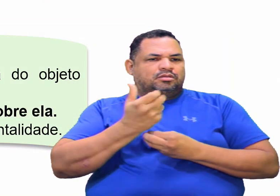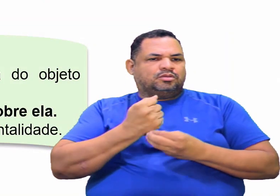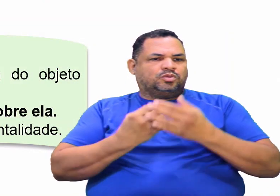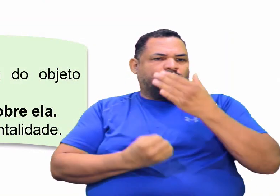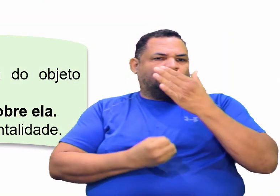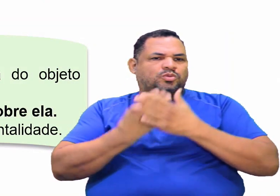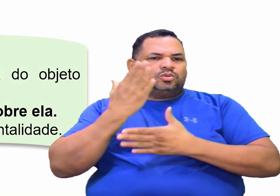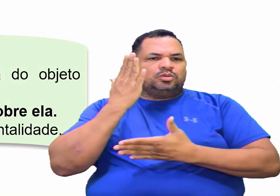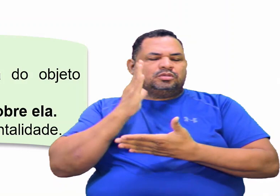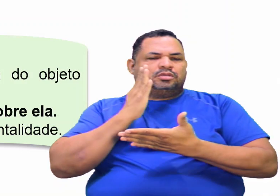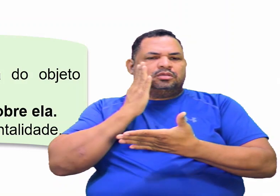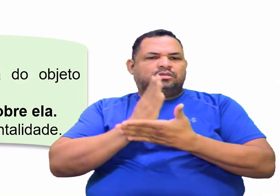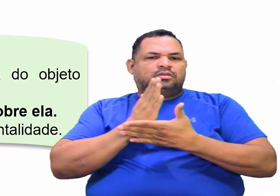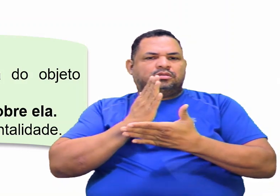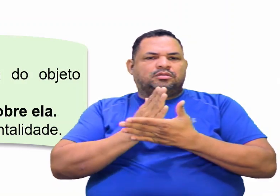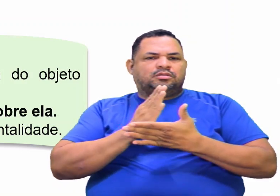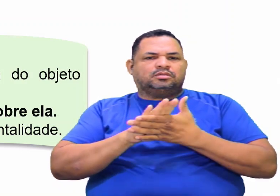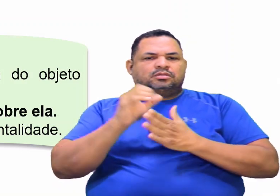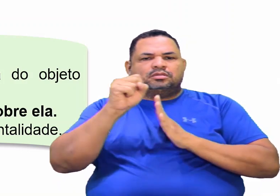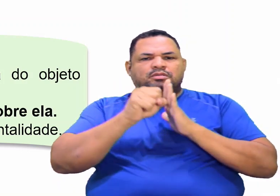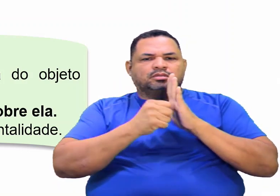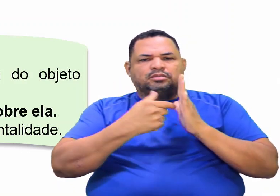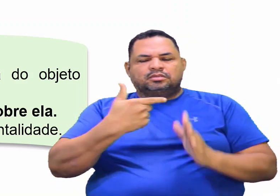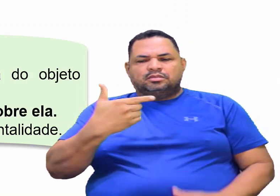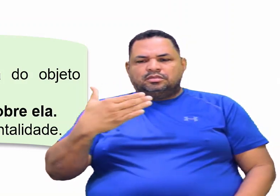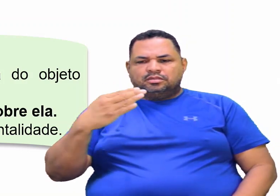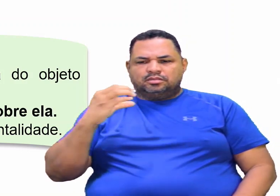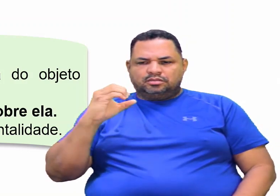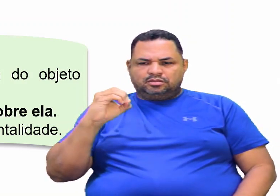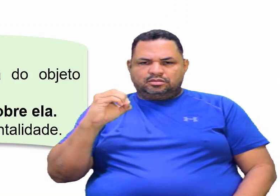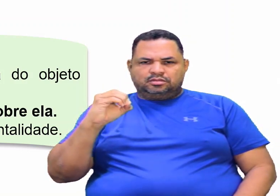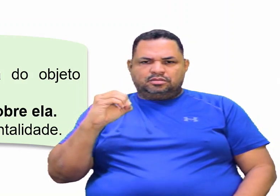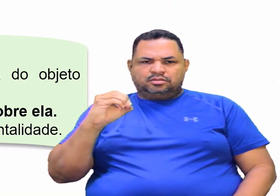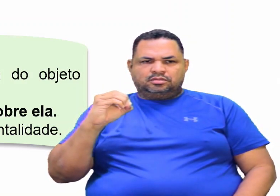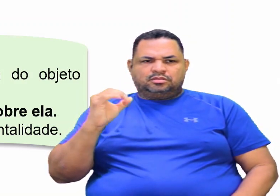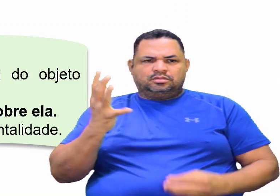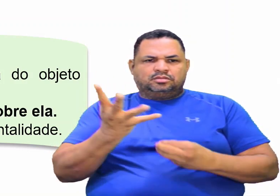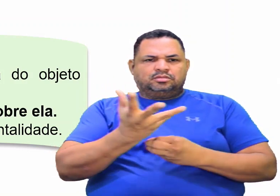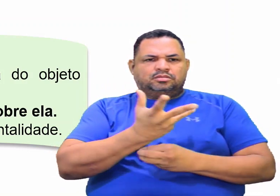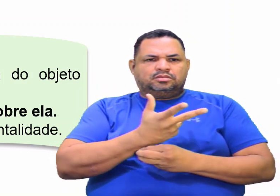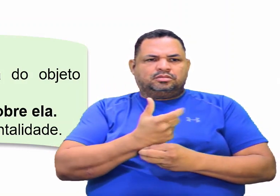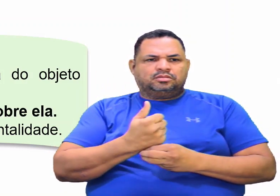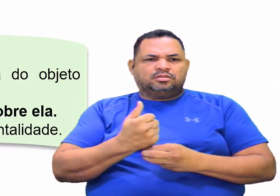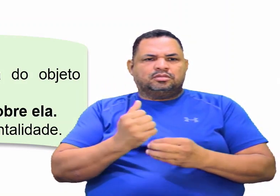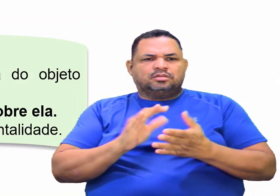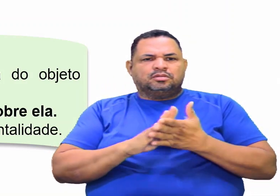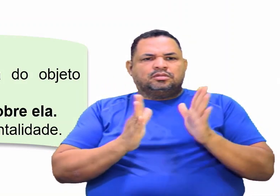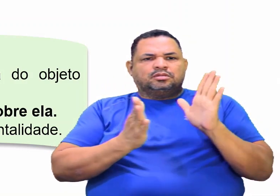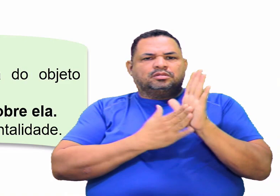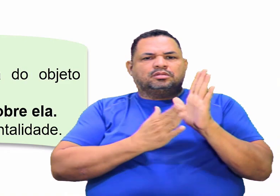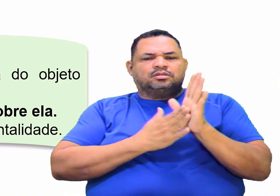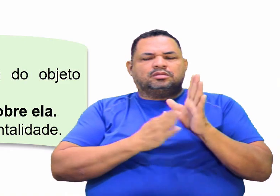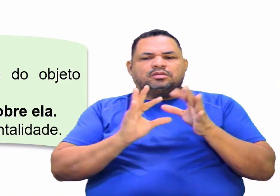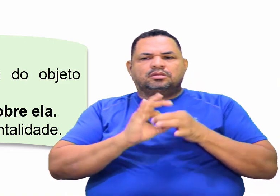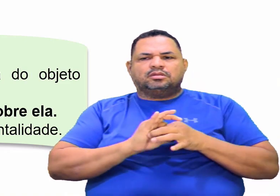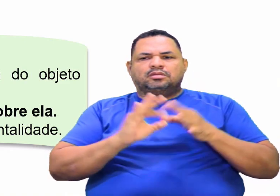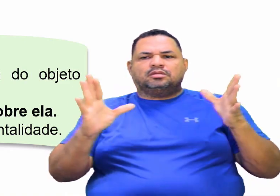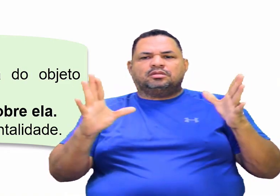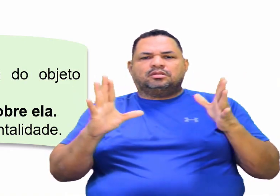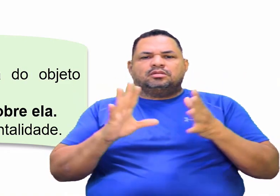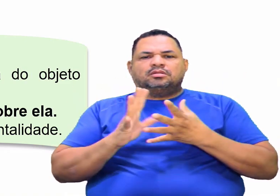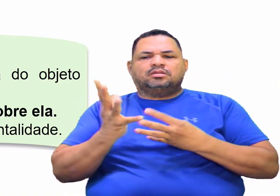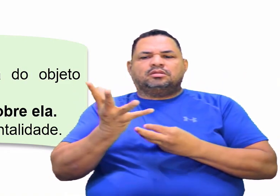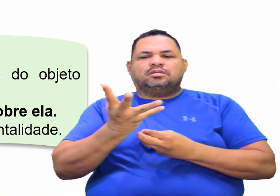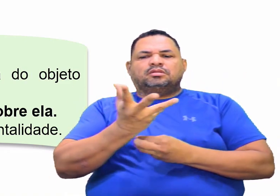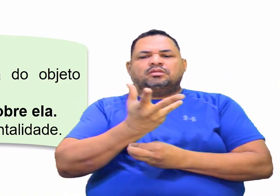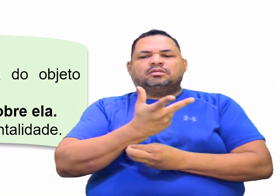arte surgida na segunda metade do século XX. É uma arte que propõe